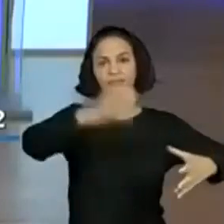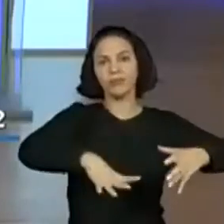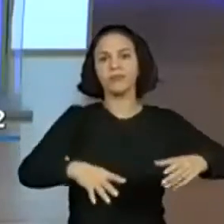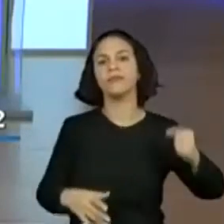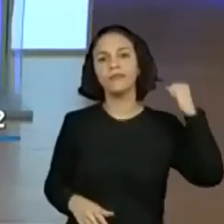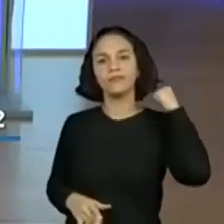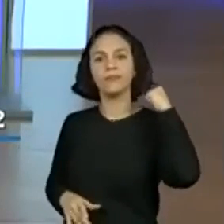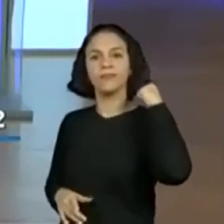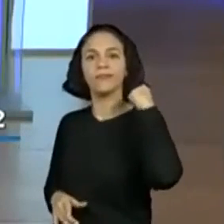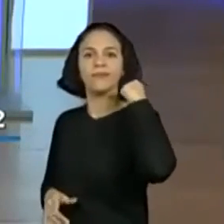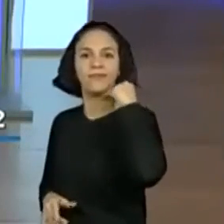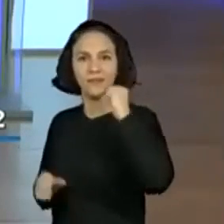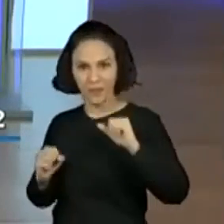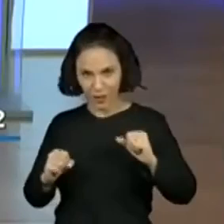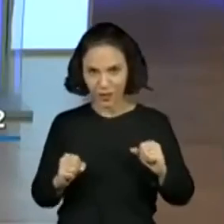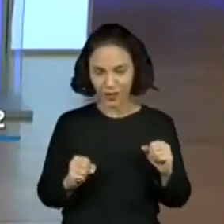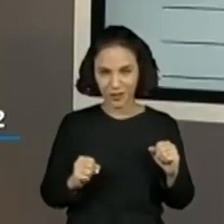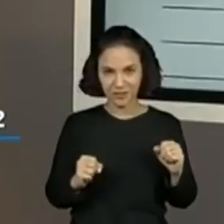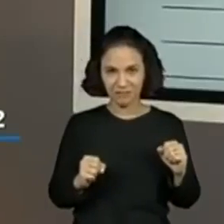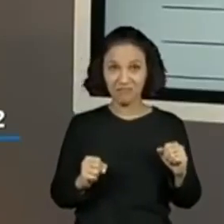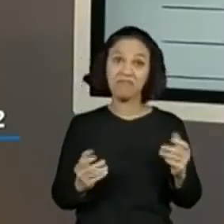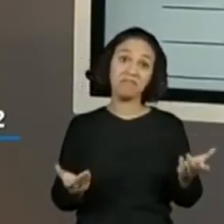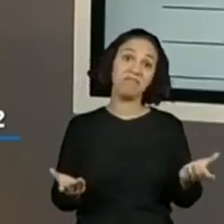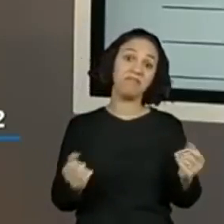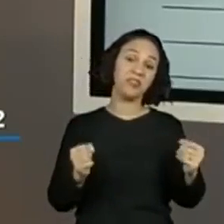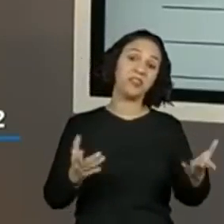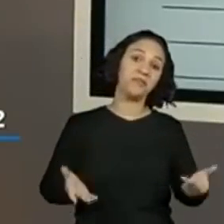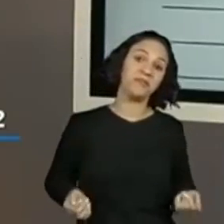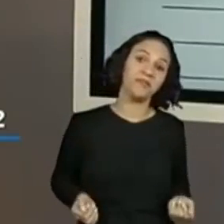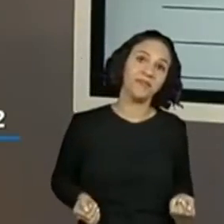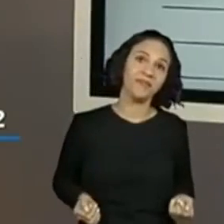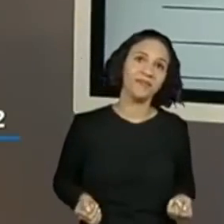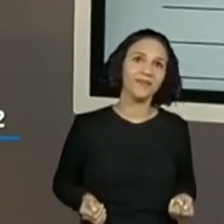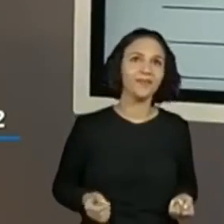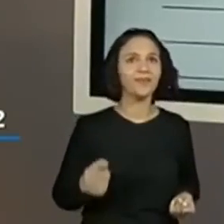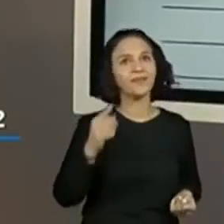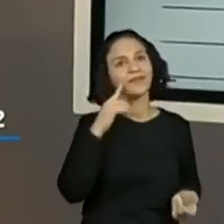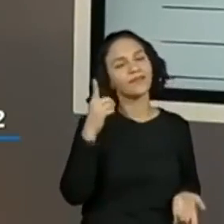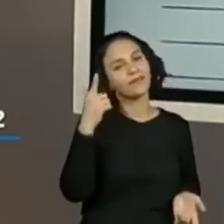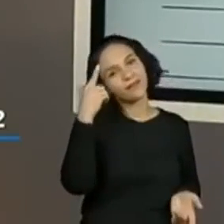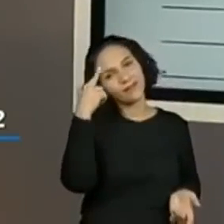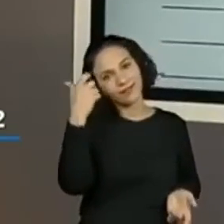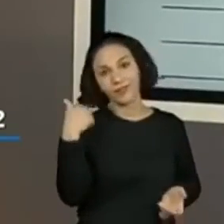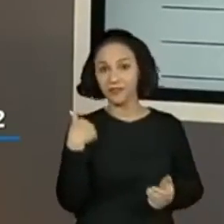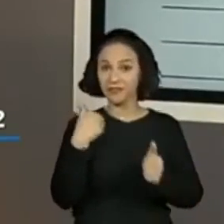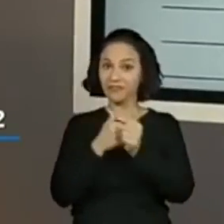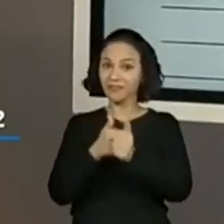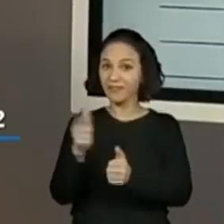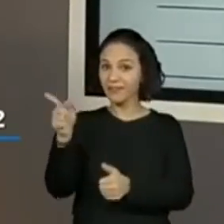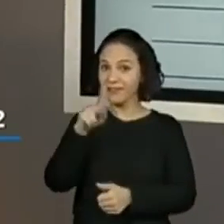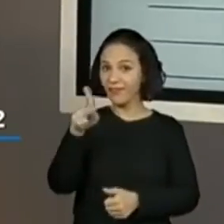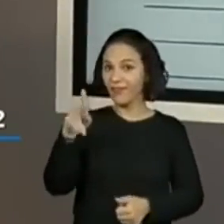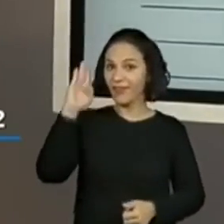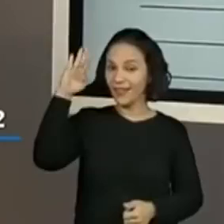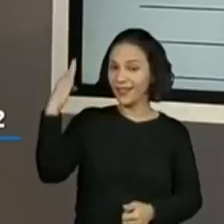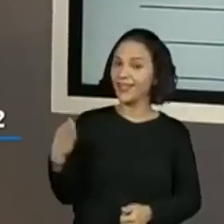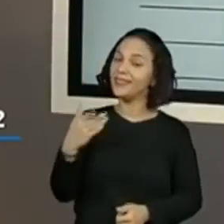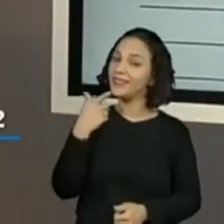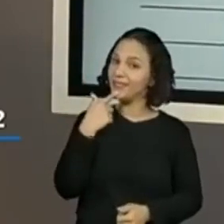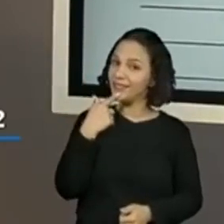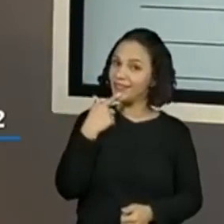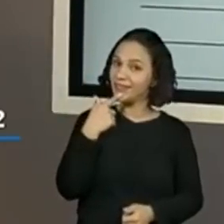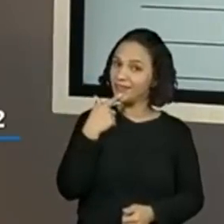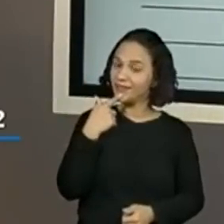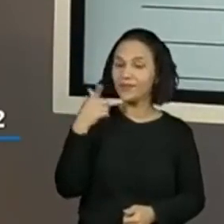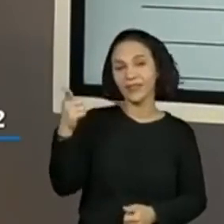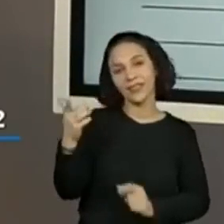sei. Pode ser, turminha? Pode ser um saco. Então, olha lá. As ideias, eu estou indo com a professora Kelly, tá bom? Lembrando que